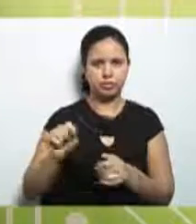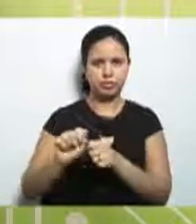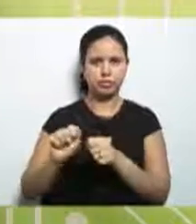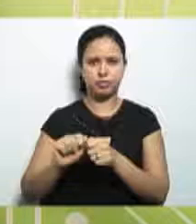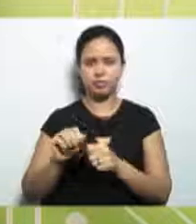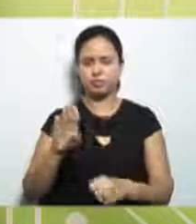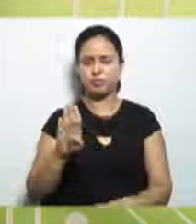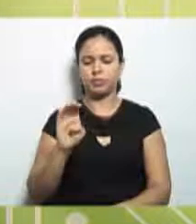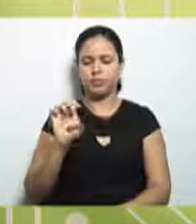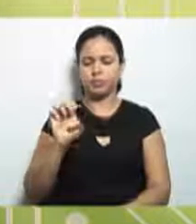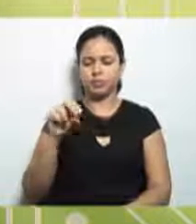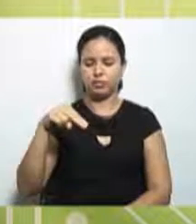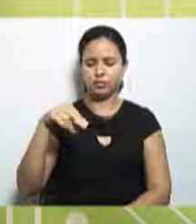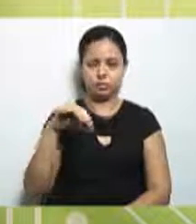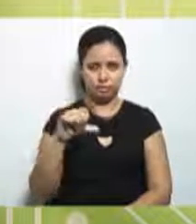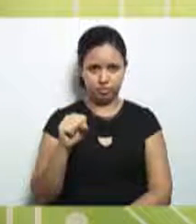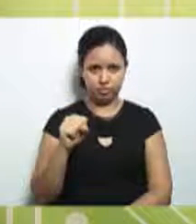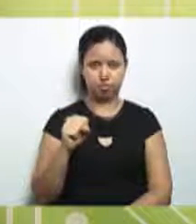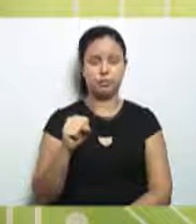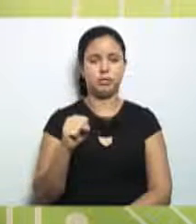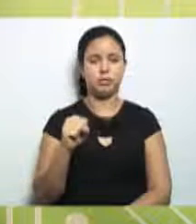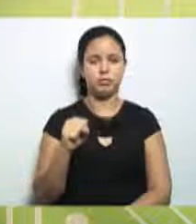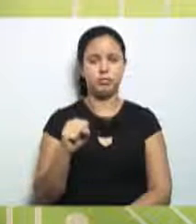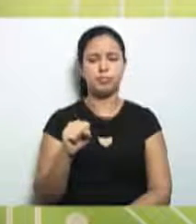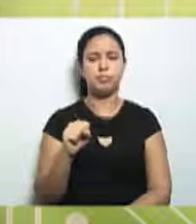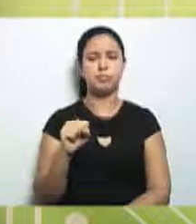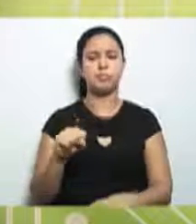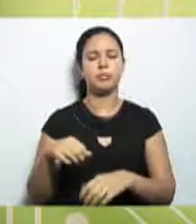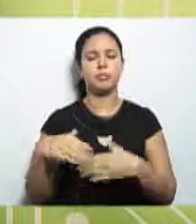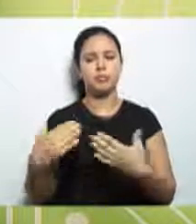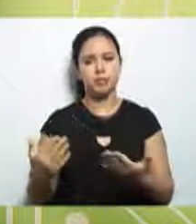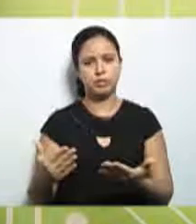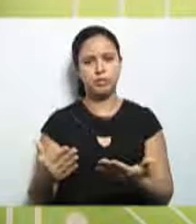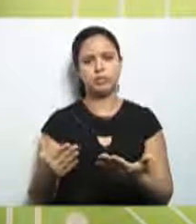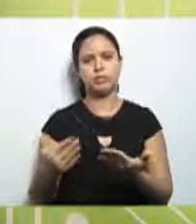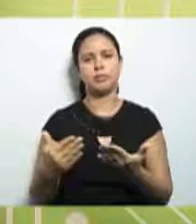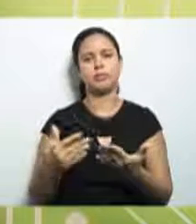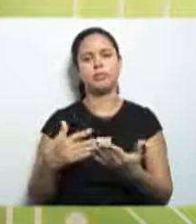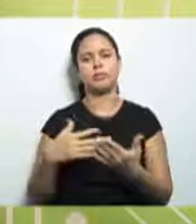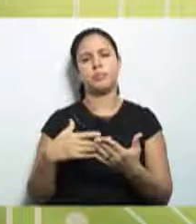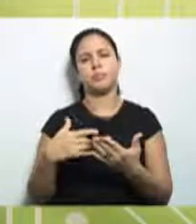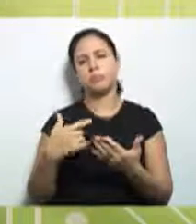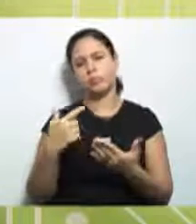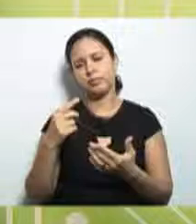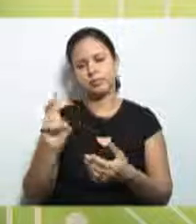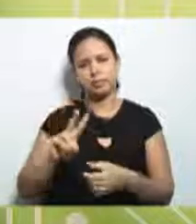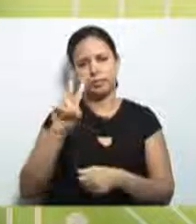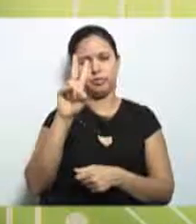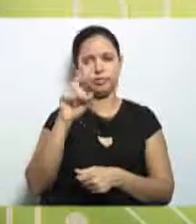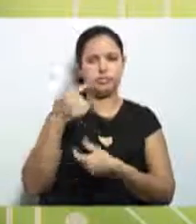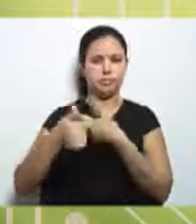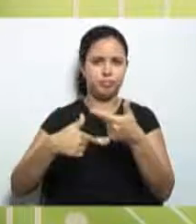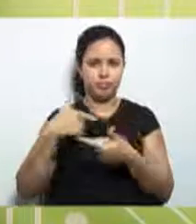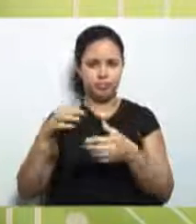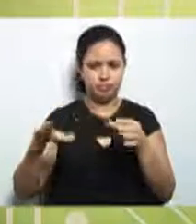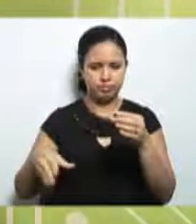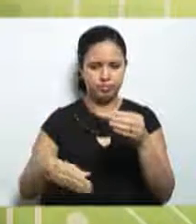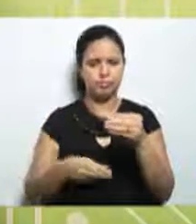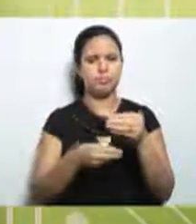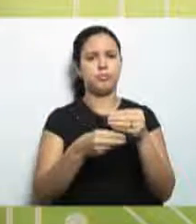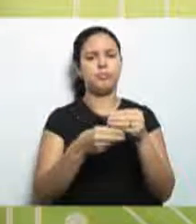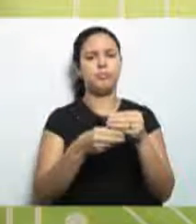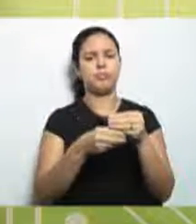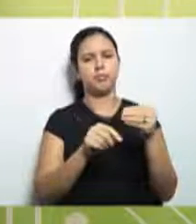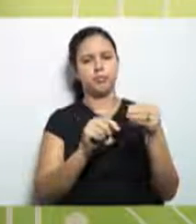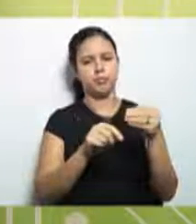excesso e esse excesso, né, esse valor extra do trabalho, ele é incorporado ao patrimônio